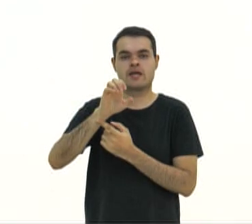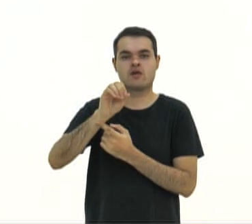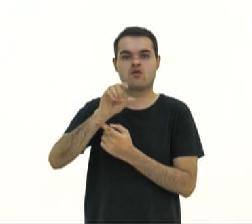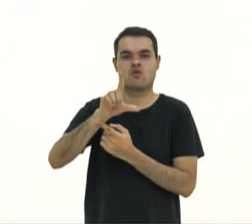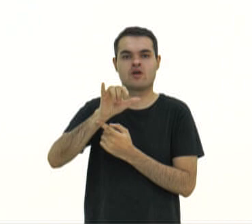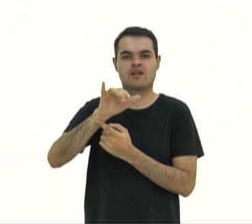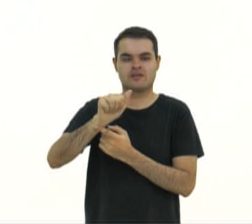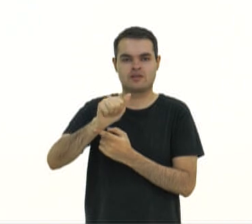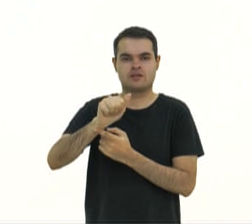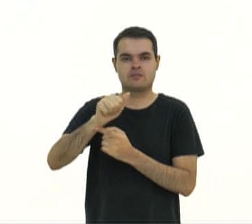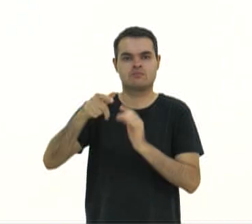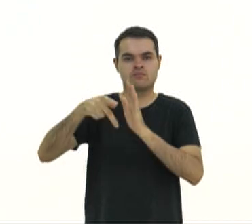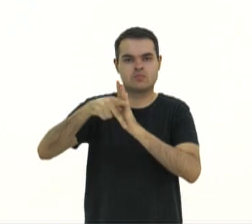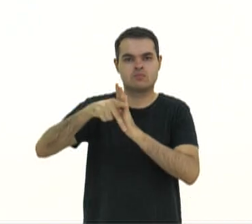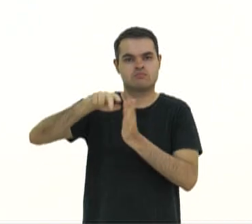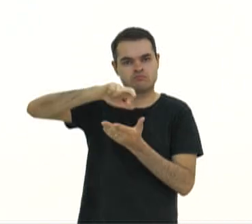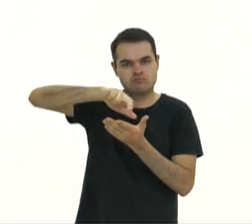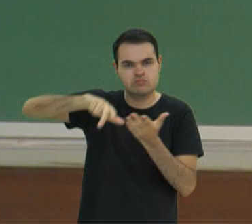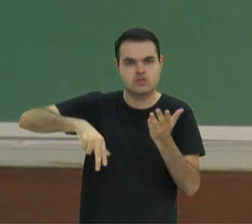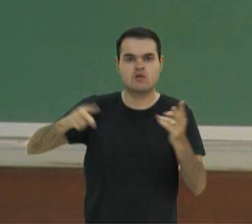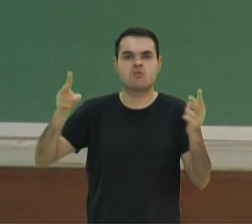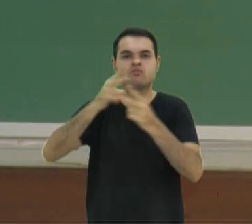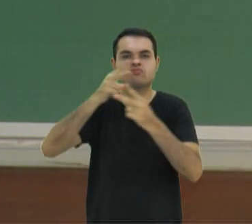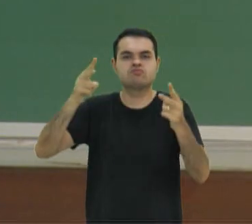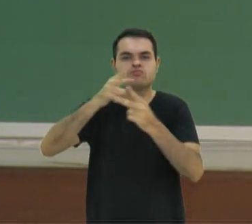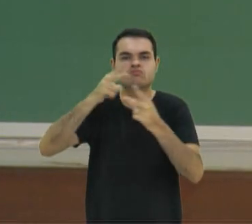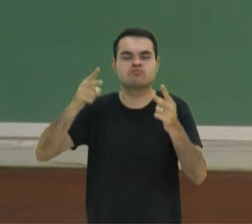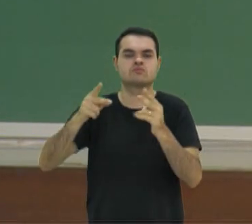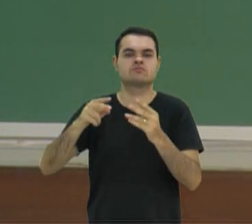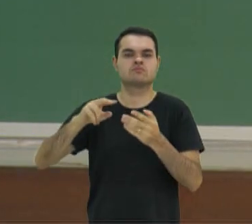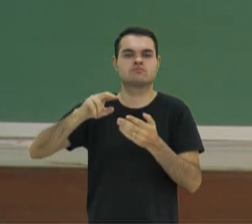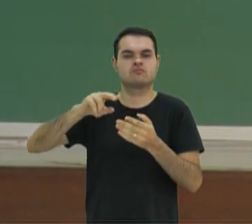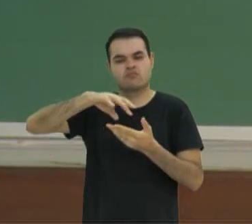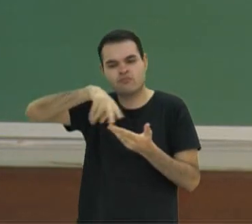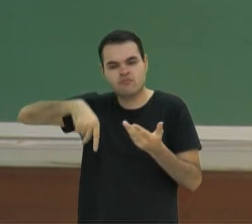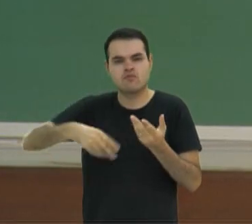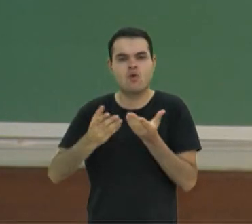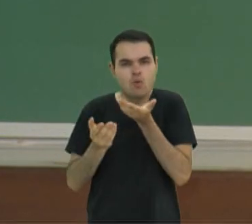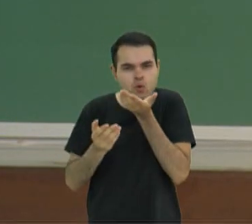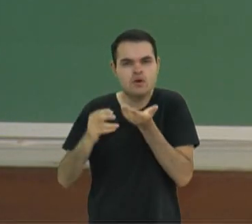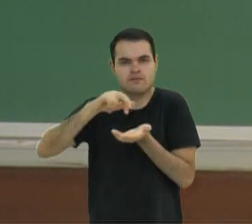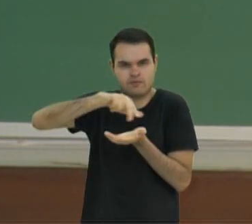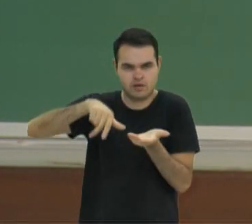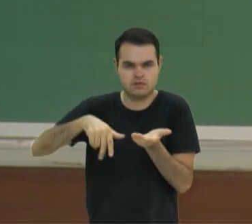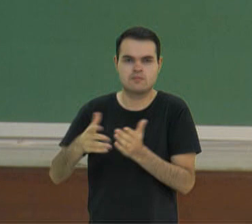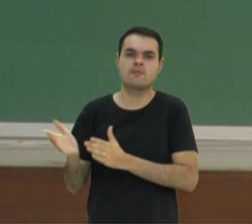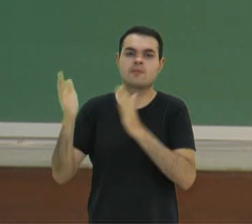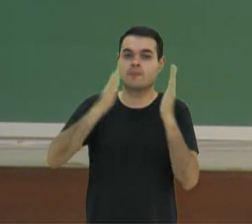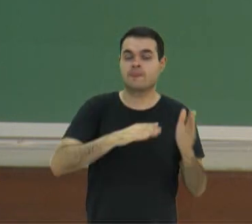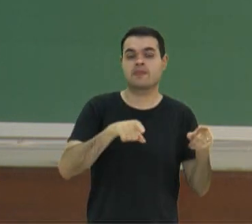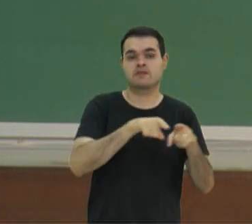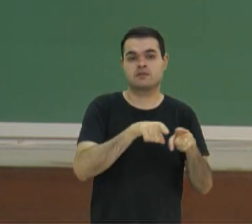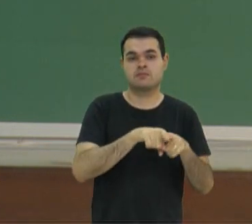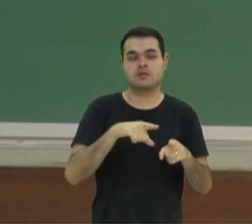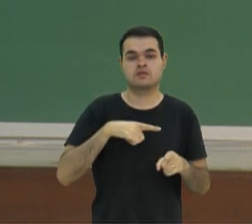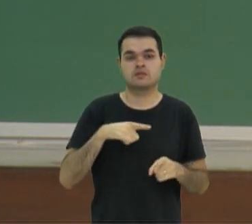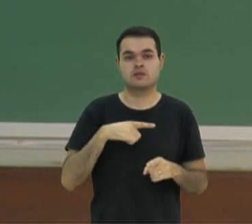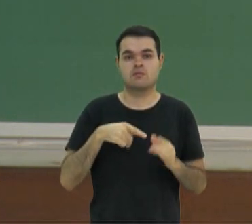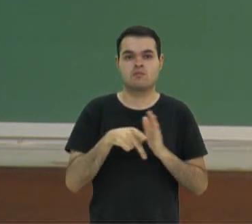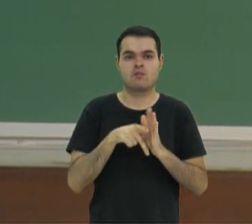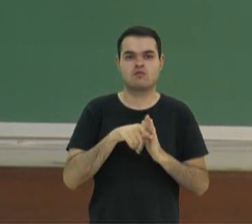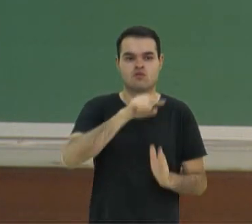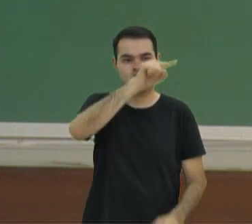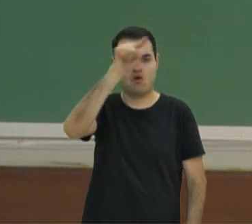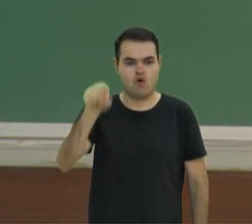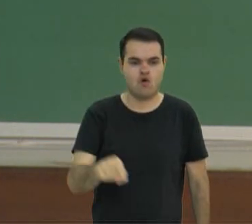a moagem de grãos, certo? Fazer as farinhas. E aqui nós temos, né, a famosa roda d'água,